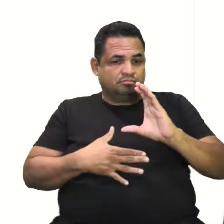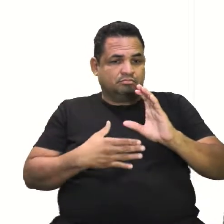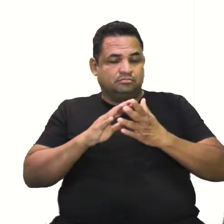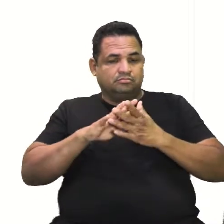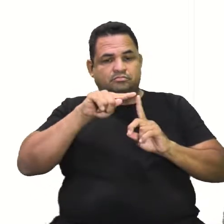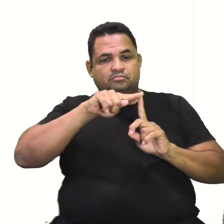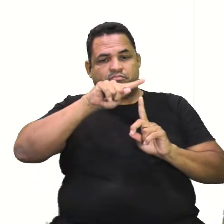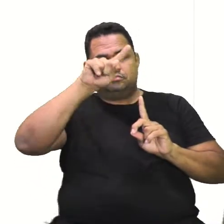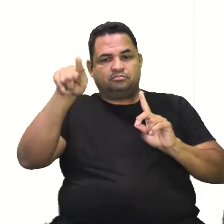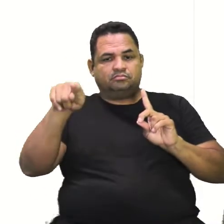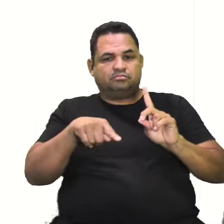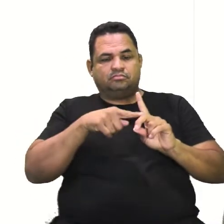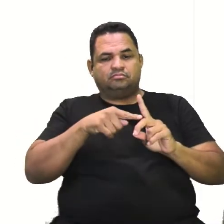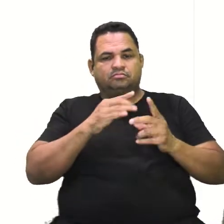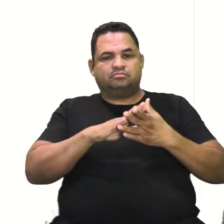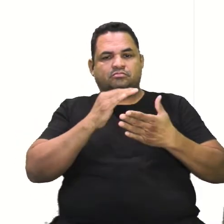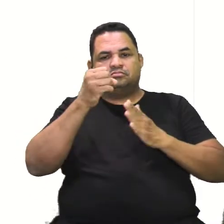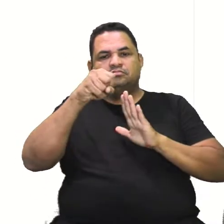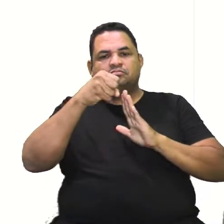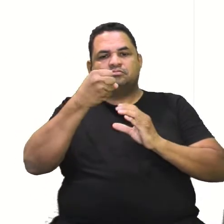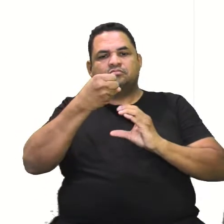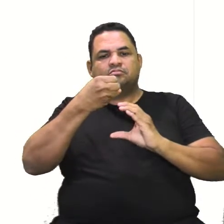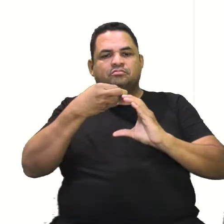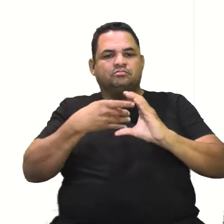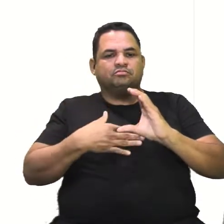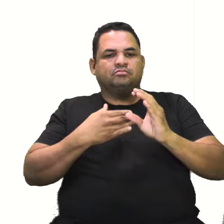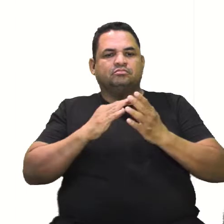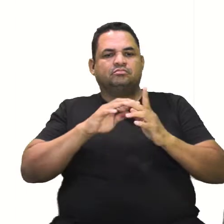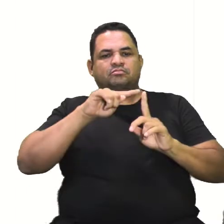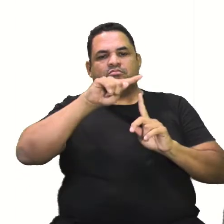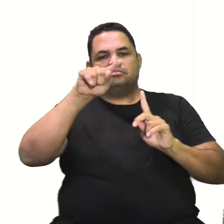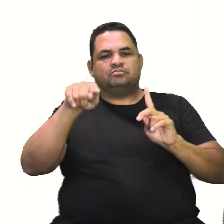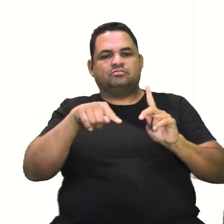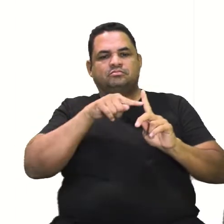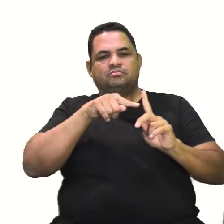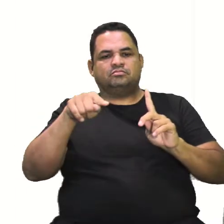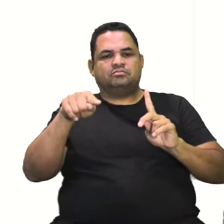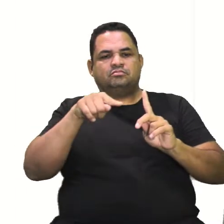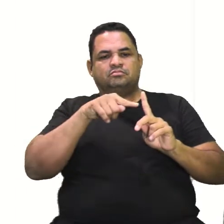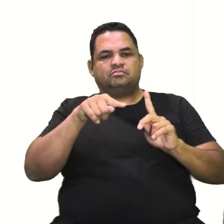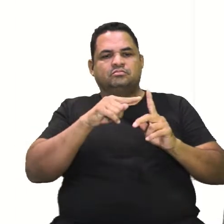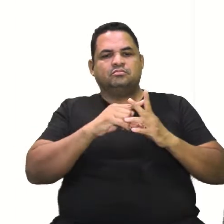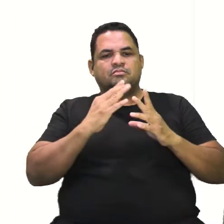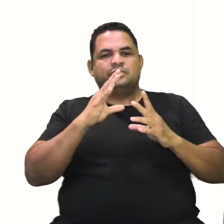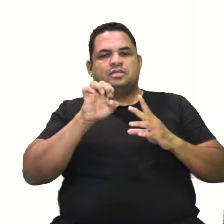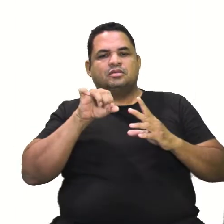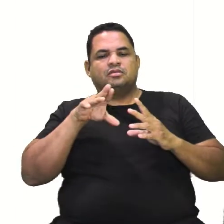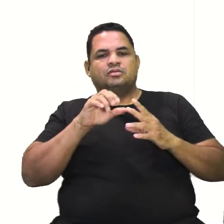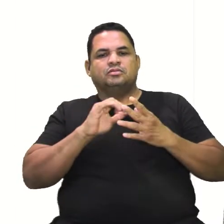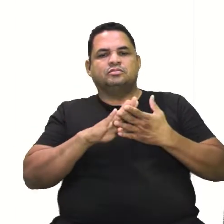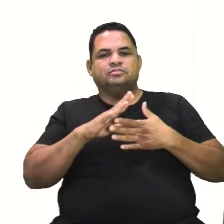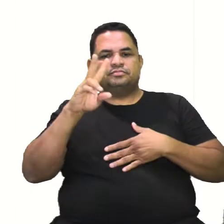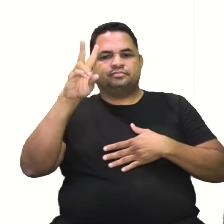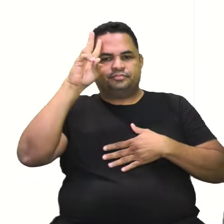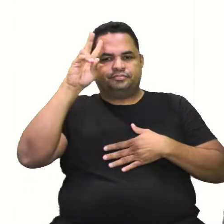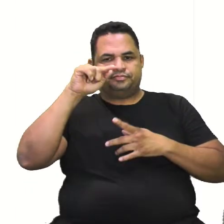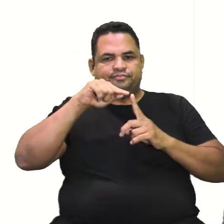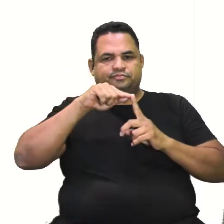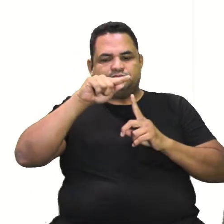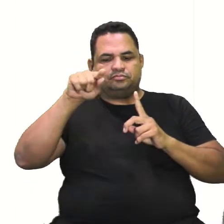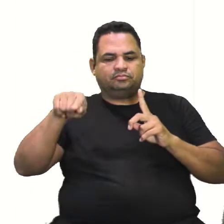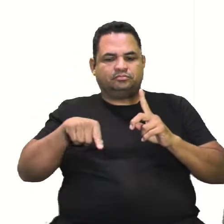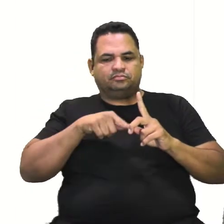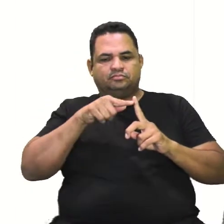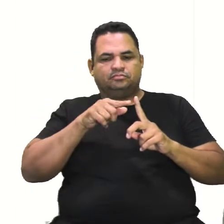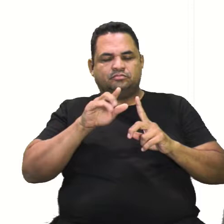acontecem na circunferência. Elementos, né? Isso, que tem o raio, a corda e o diâmetro. Acorda, galera! Lembrando que